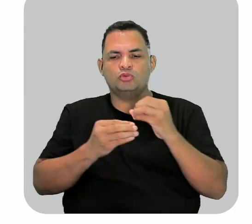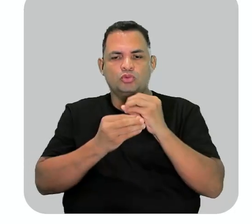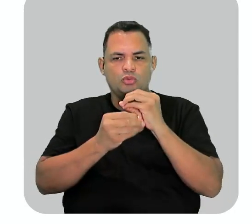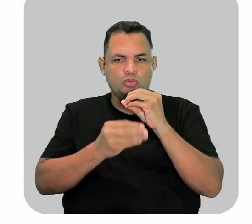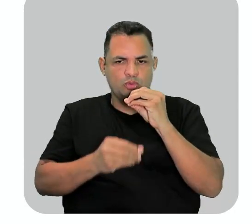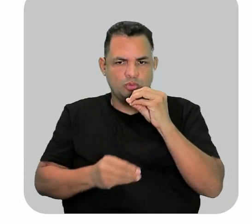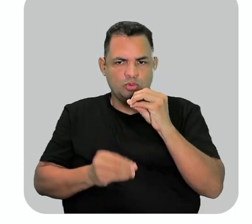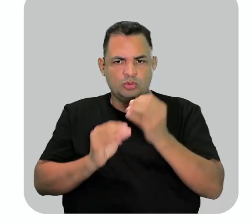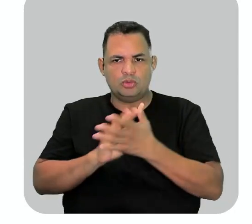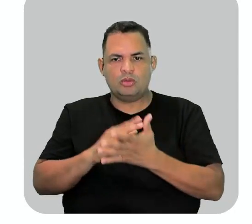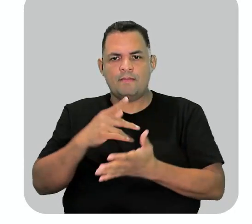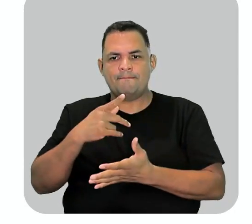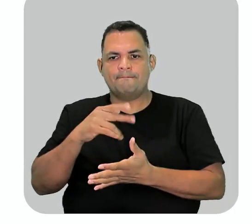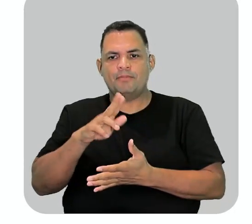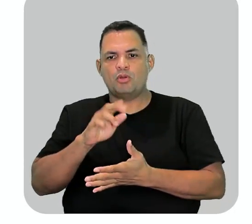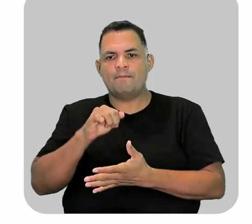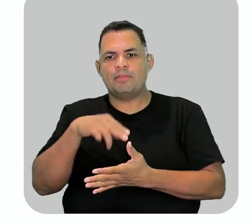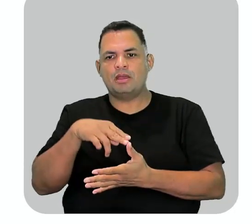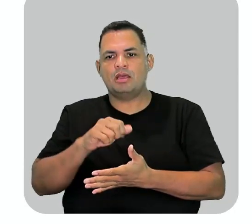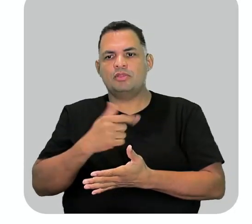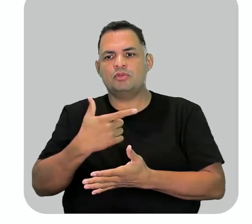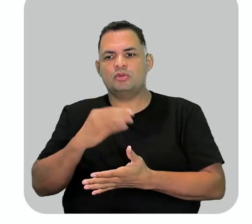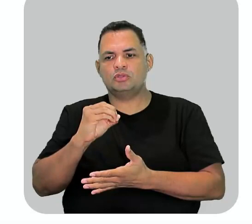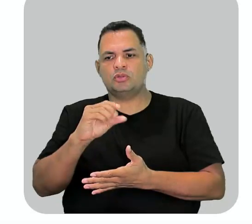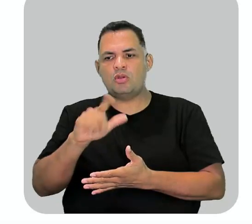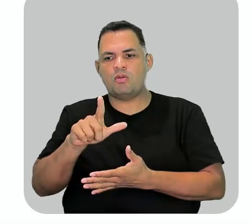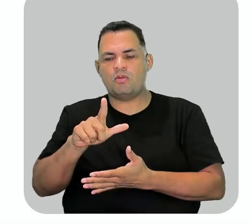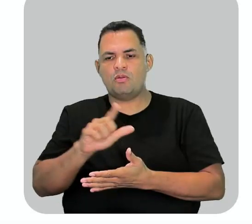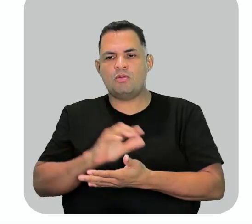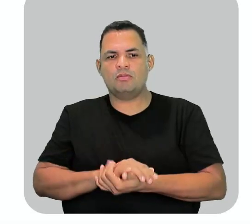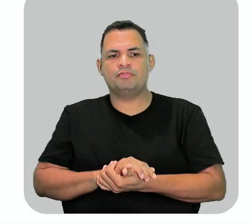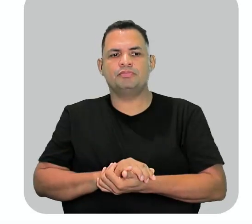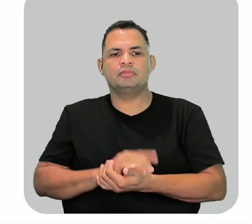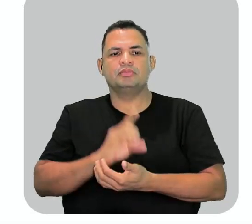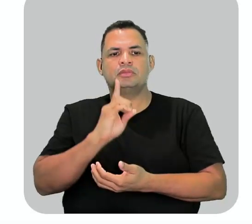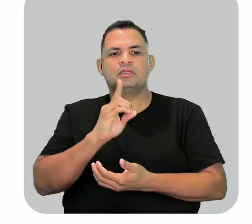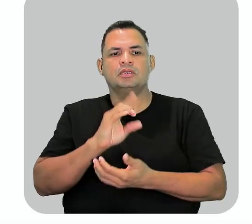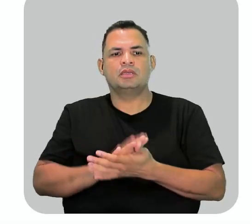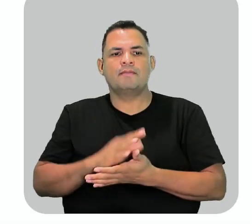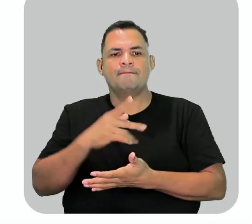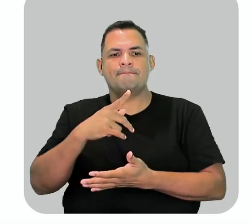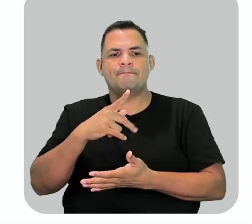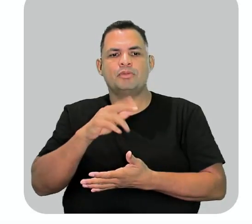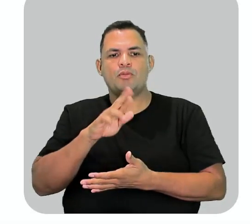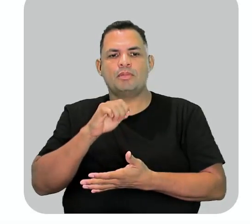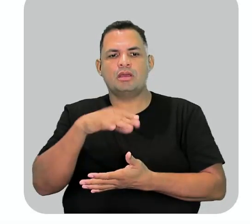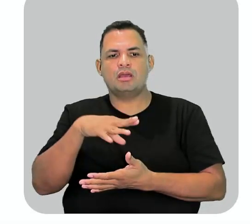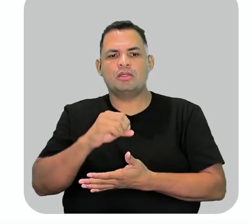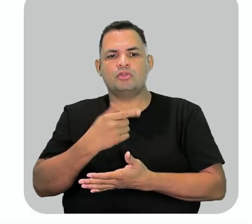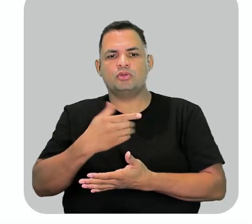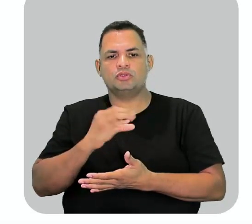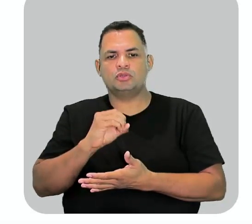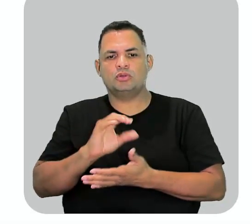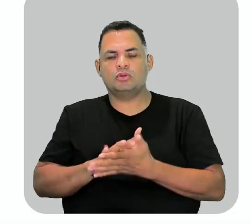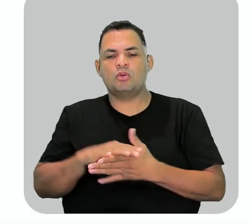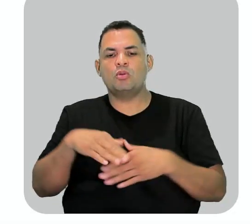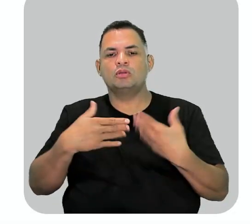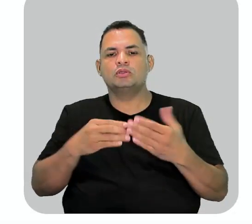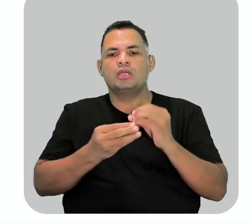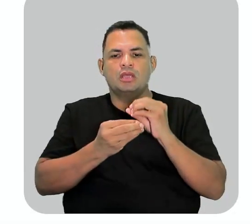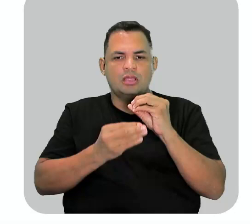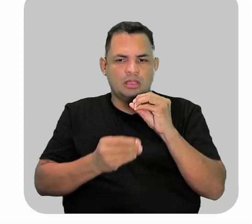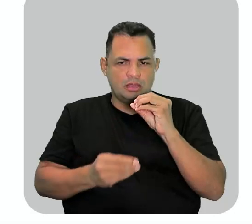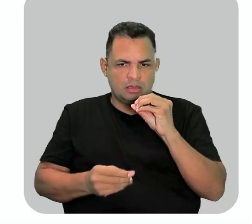propan 2-ol. Letra D, o propan 2-ol, ao sofrer oxidação,